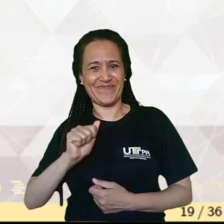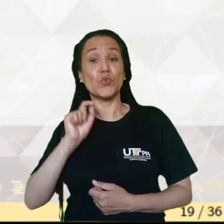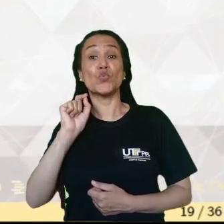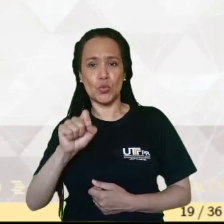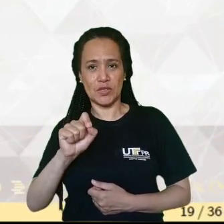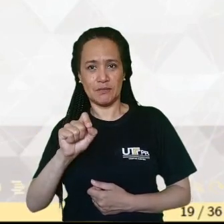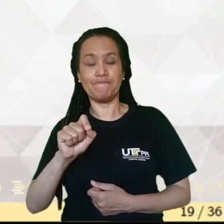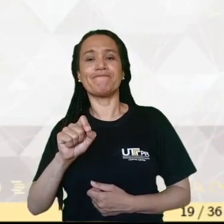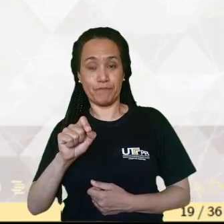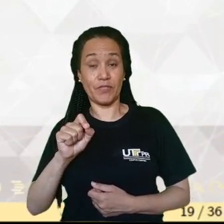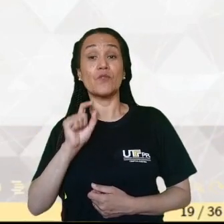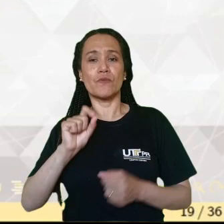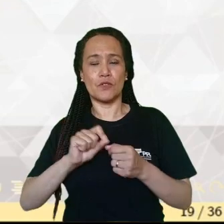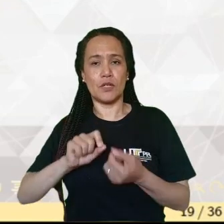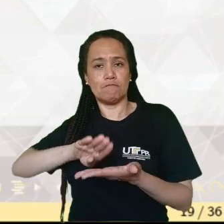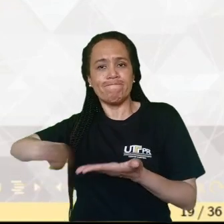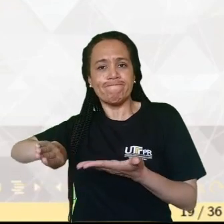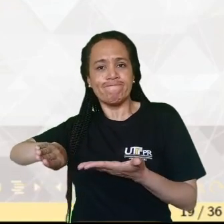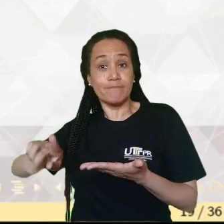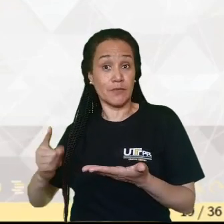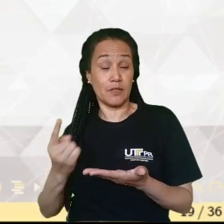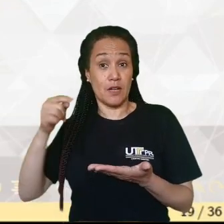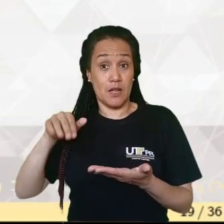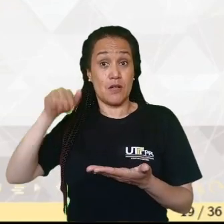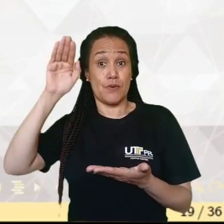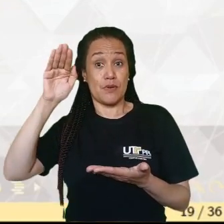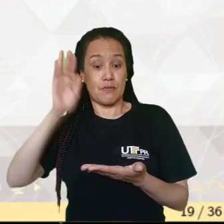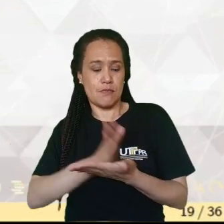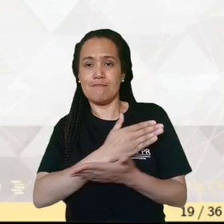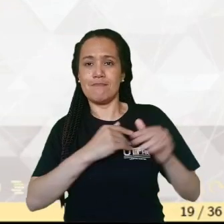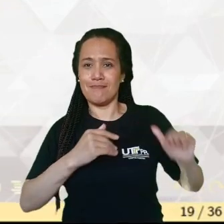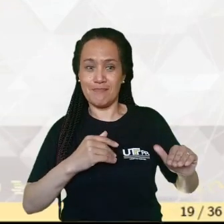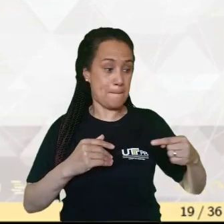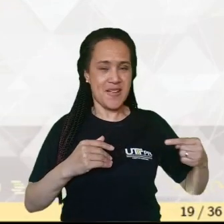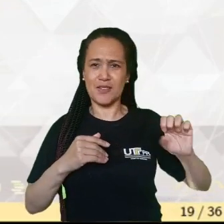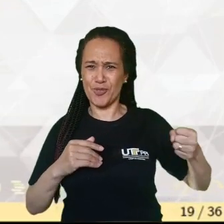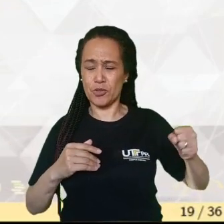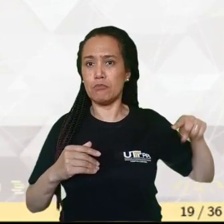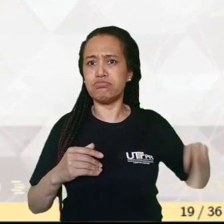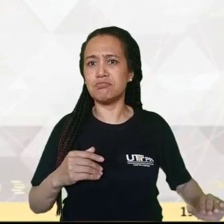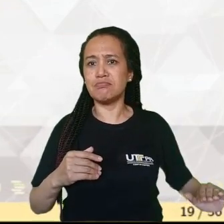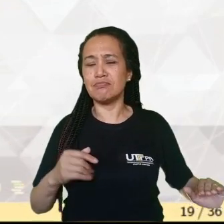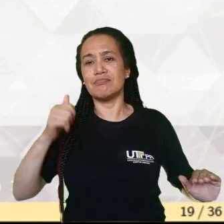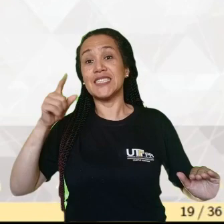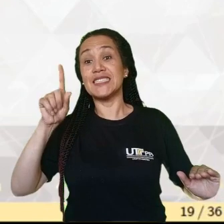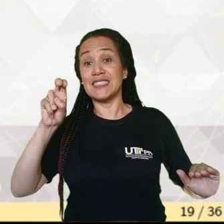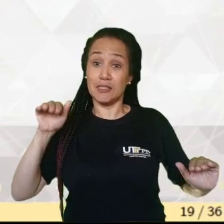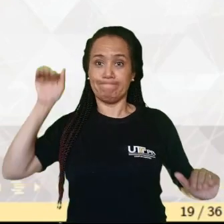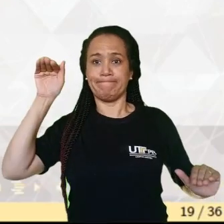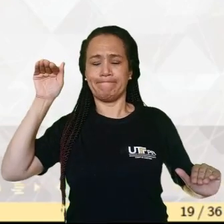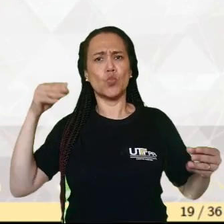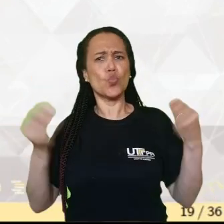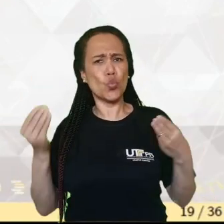valores acima e abaixo, que contemplam possivelmente com o número menos 8, porque está muito abaixo, e o número 15. Como que ele faz isso?